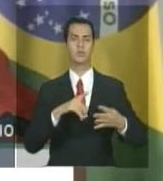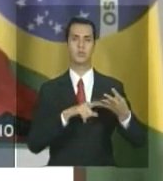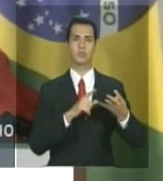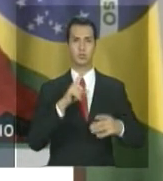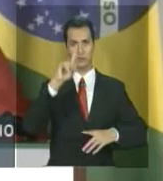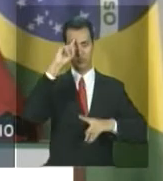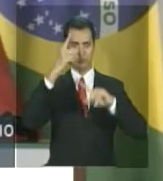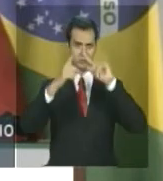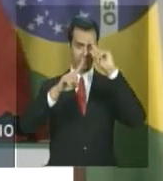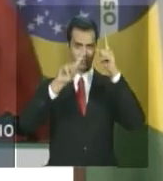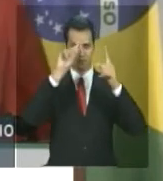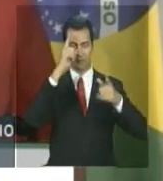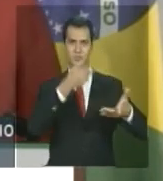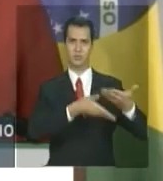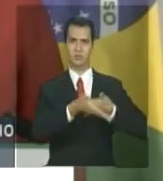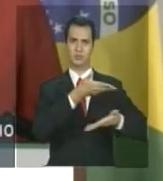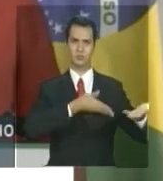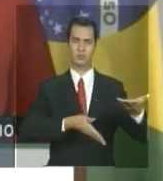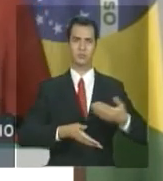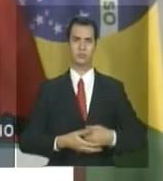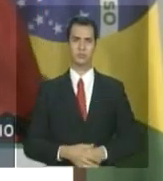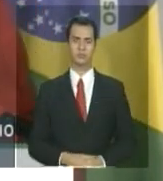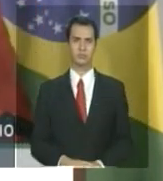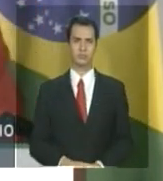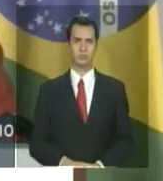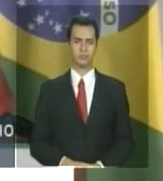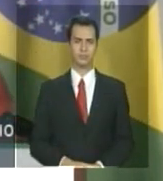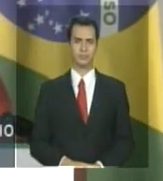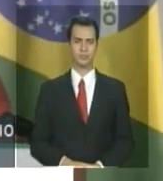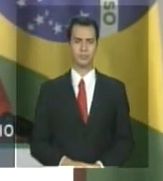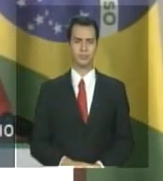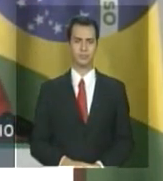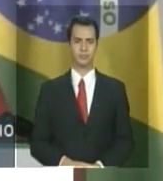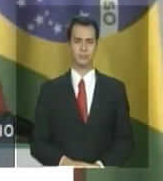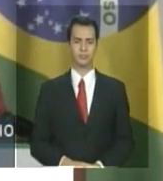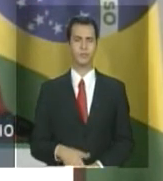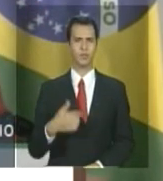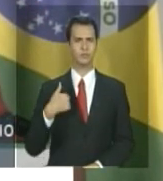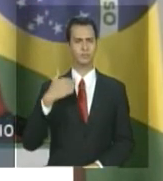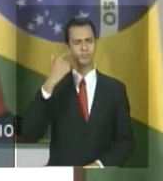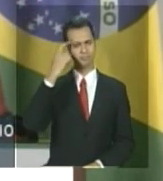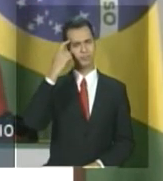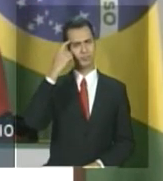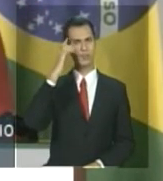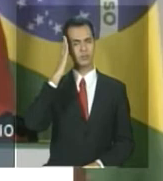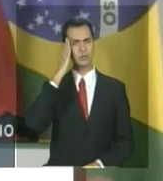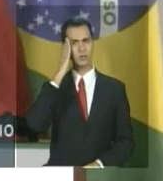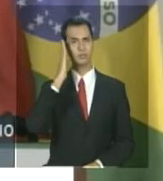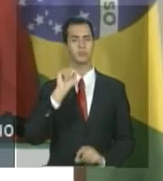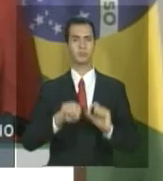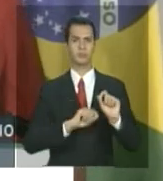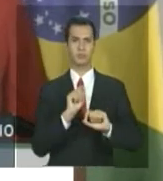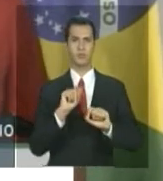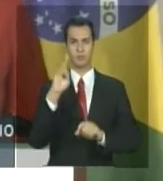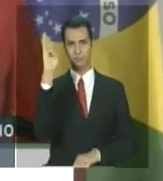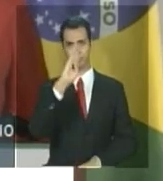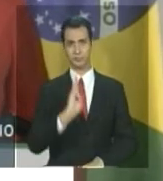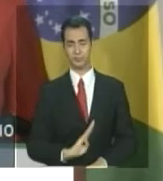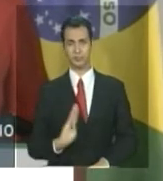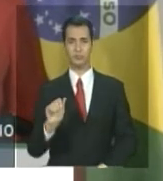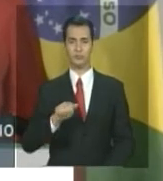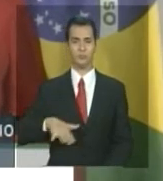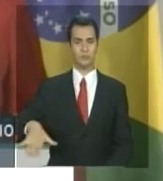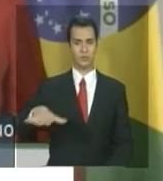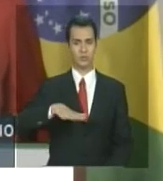inovação. Eu tenho consciência que, em várias áreas, o Brasil tem